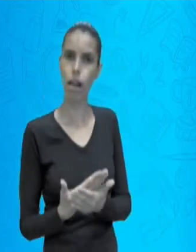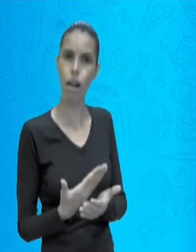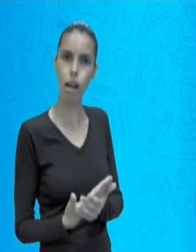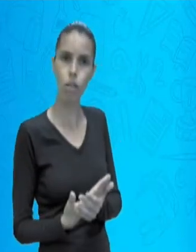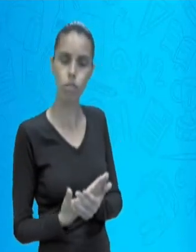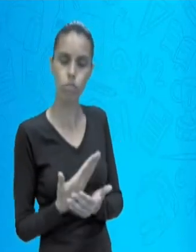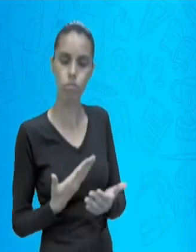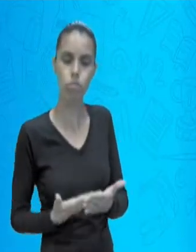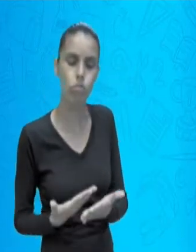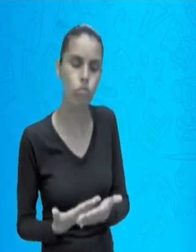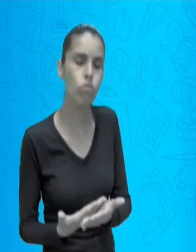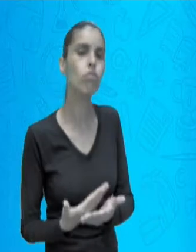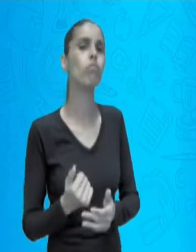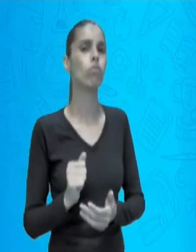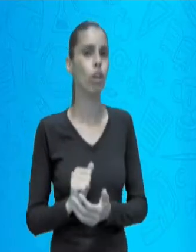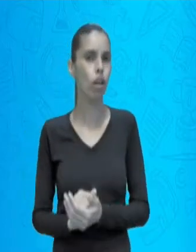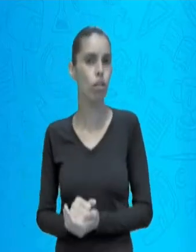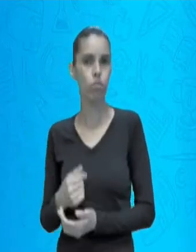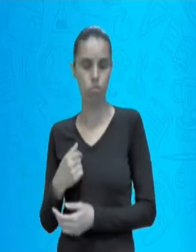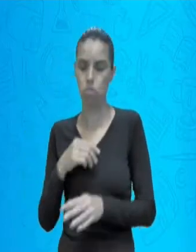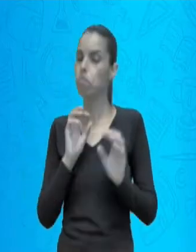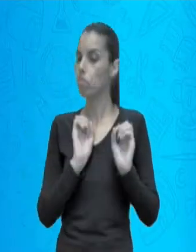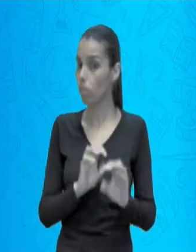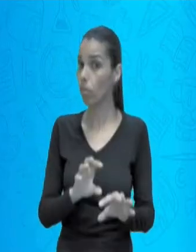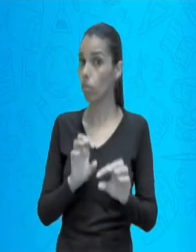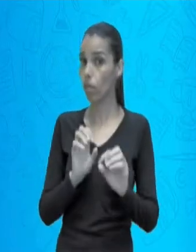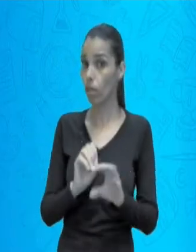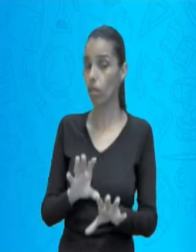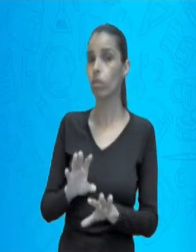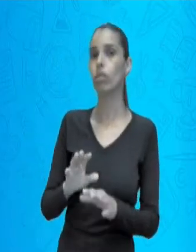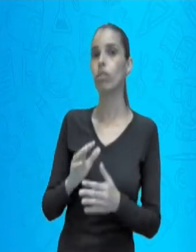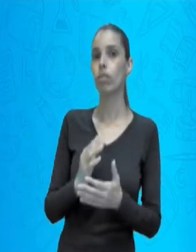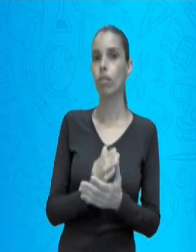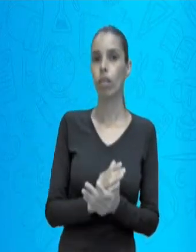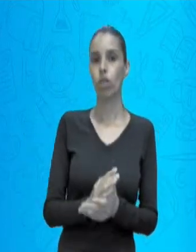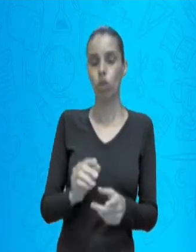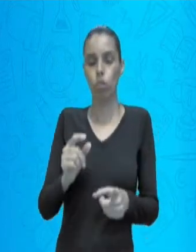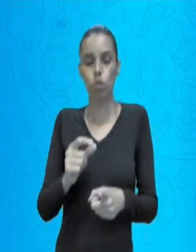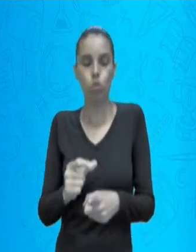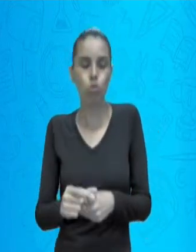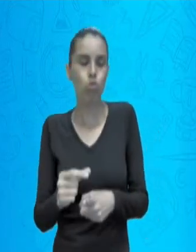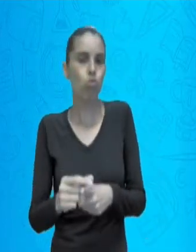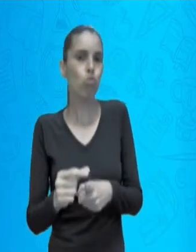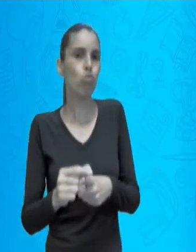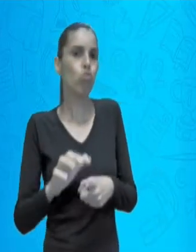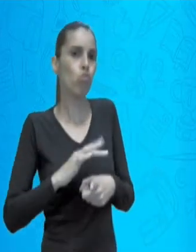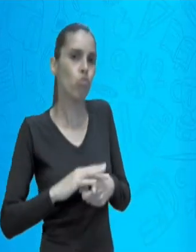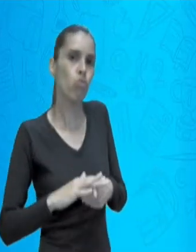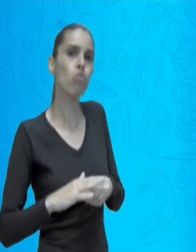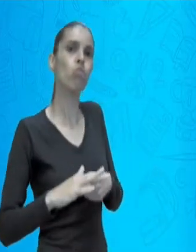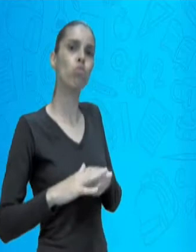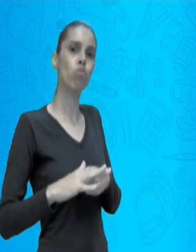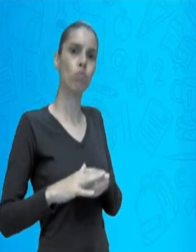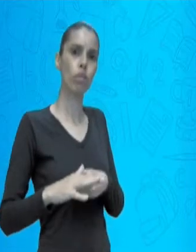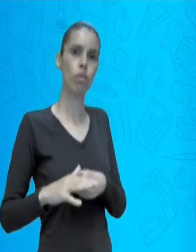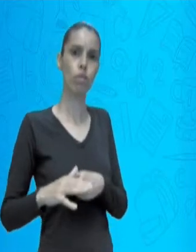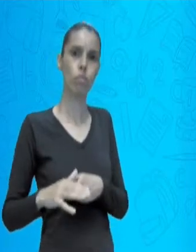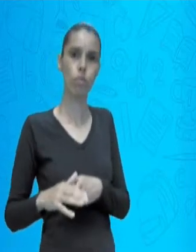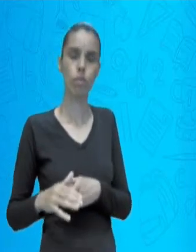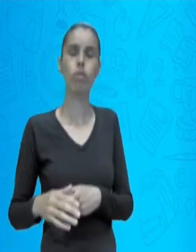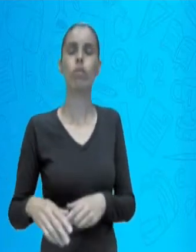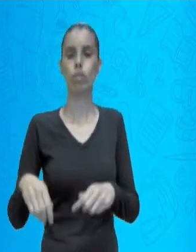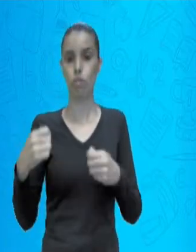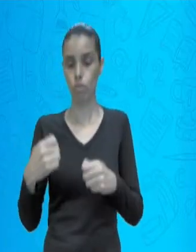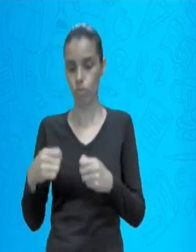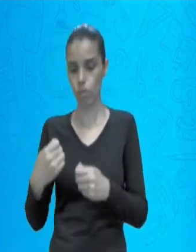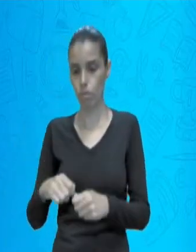a escrita das palavras que necessita de letra e que para cada letra, juntando